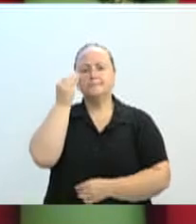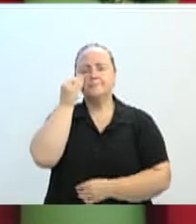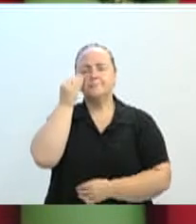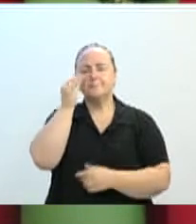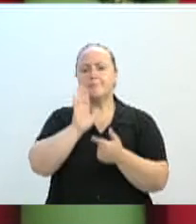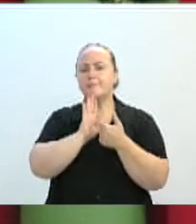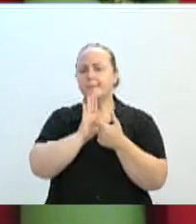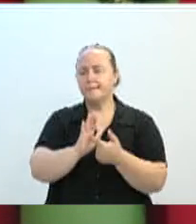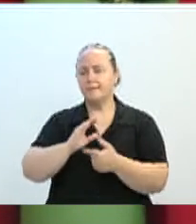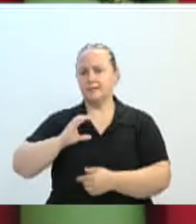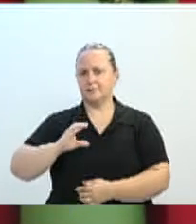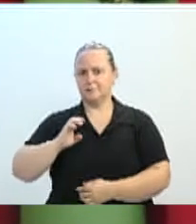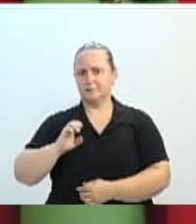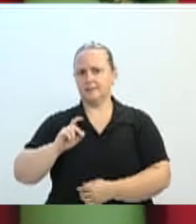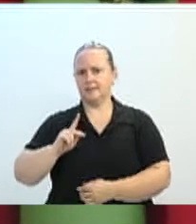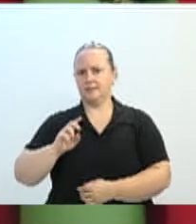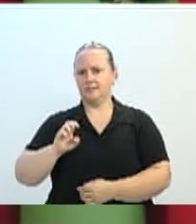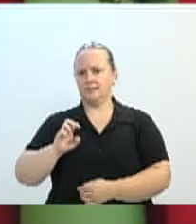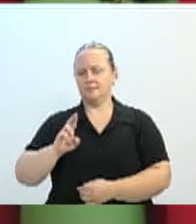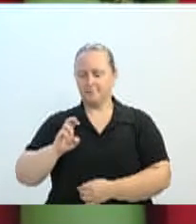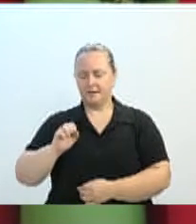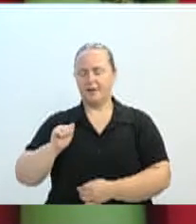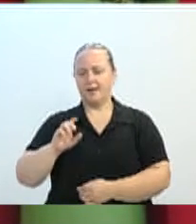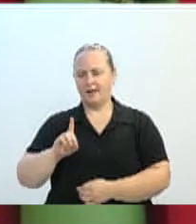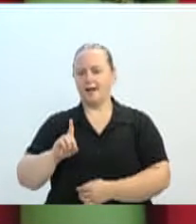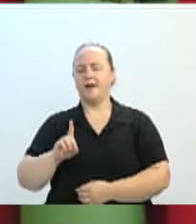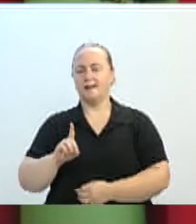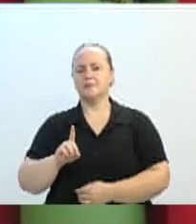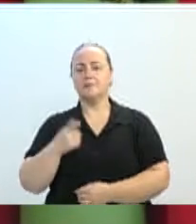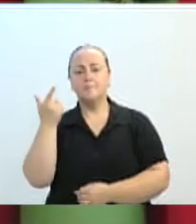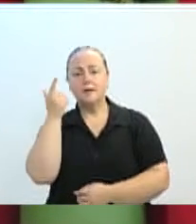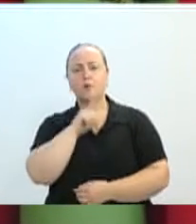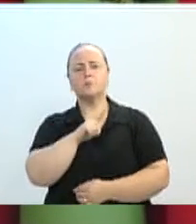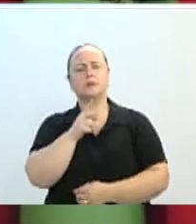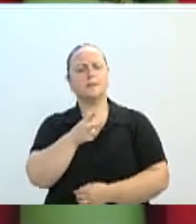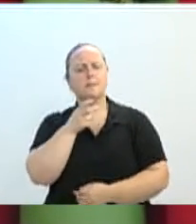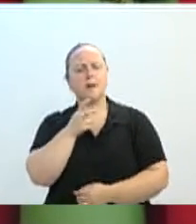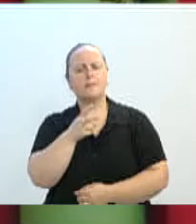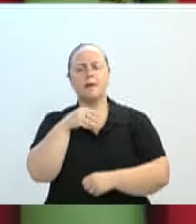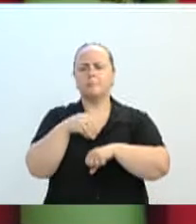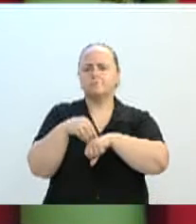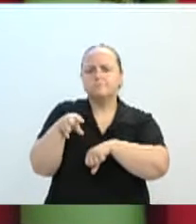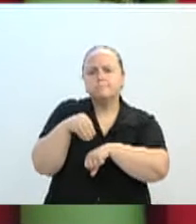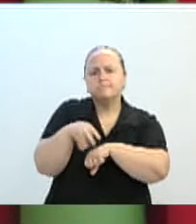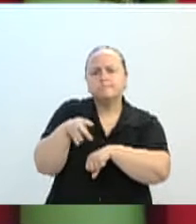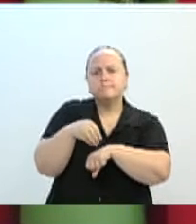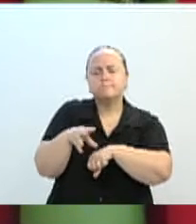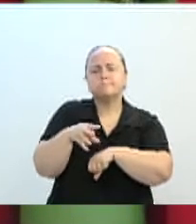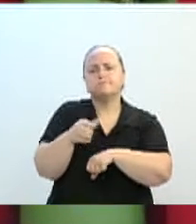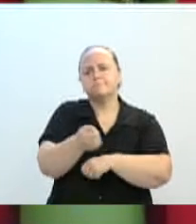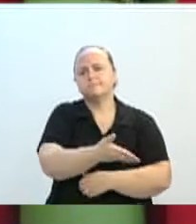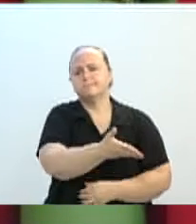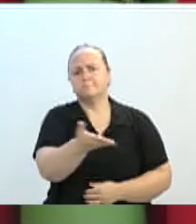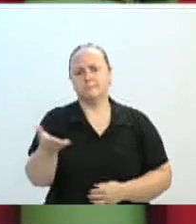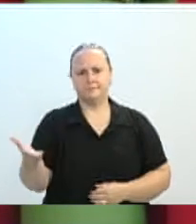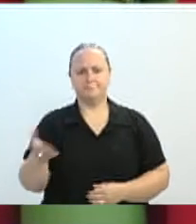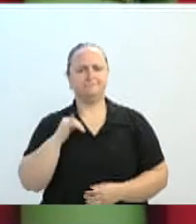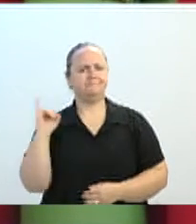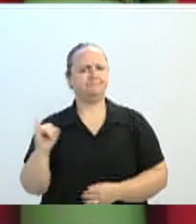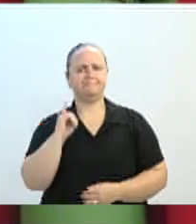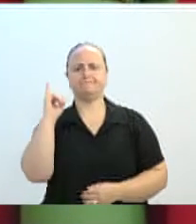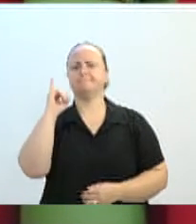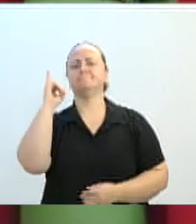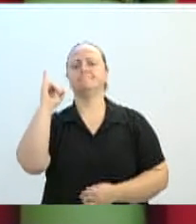isso em relação CPAD para que possa ser realmente é exposto compartilhado esse conhecimento da sociedade isso é muito importante